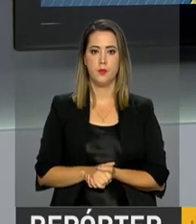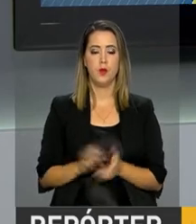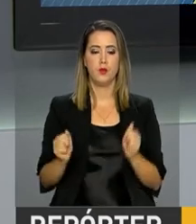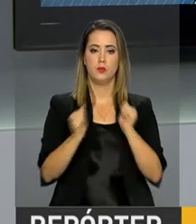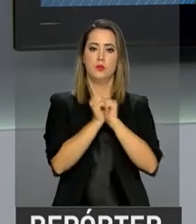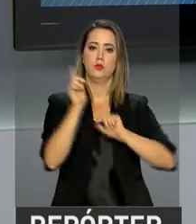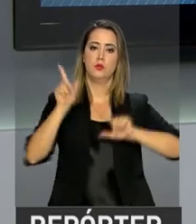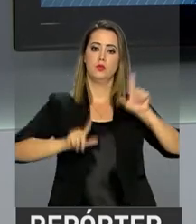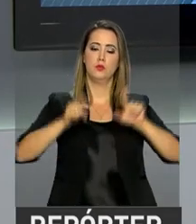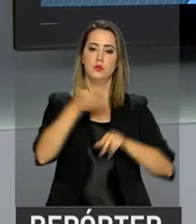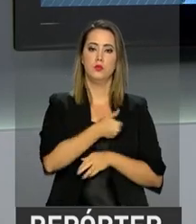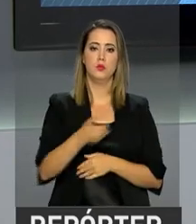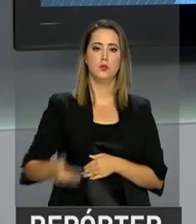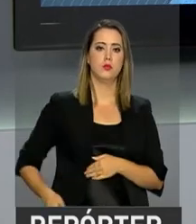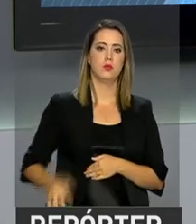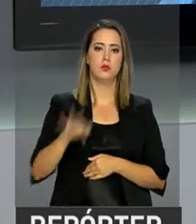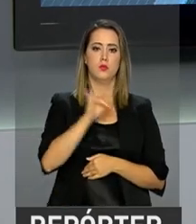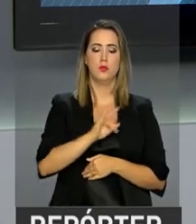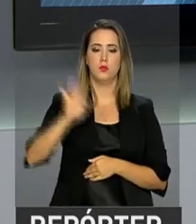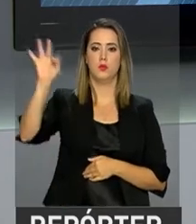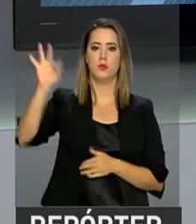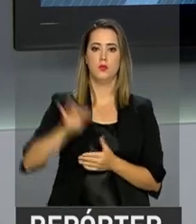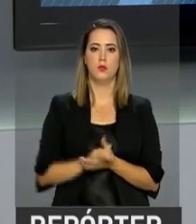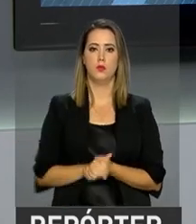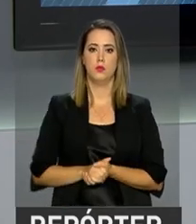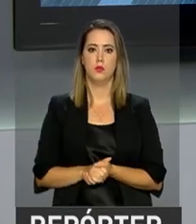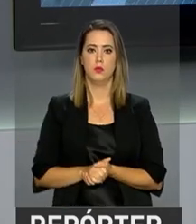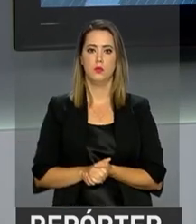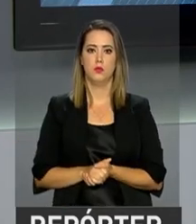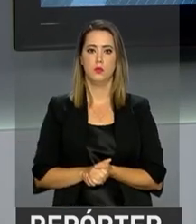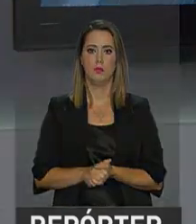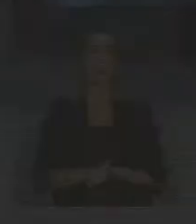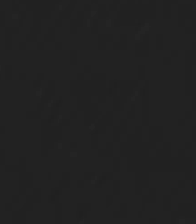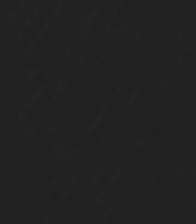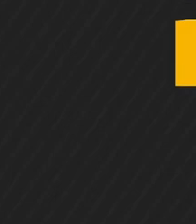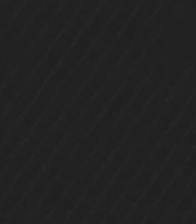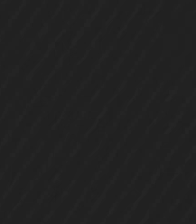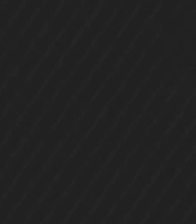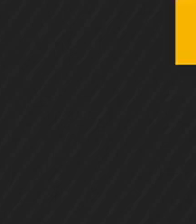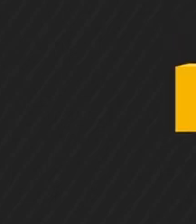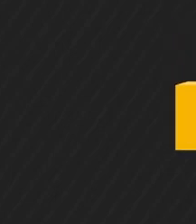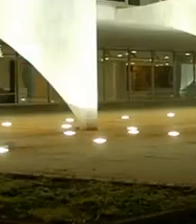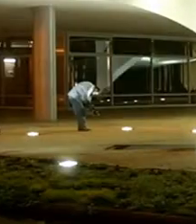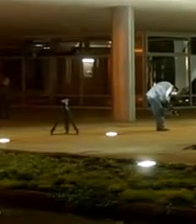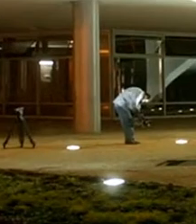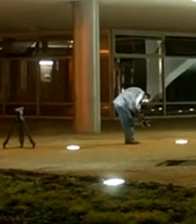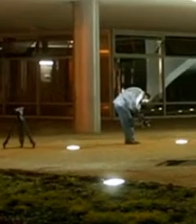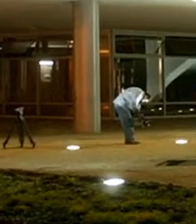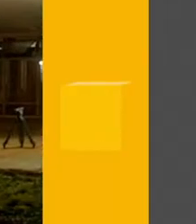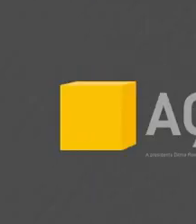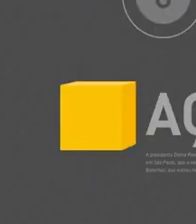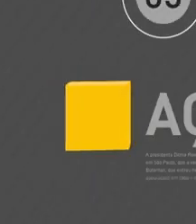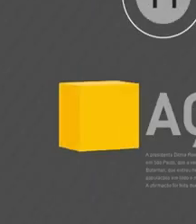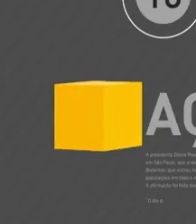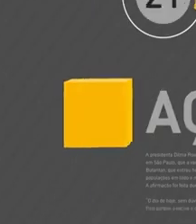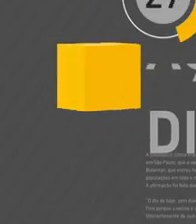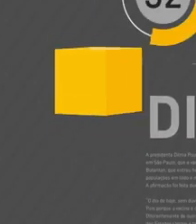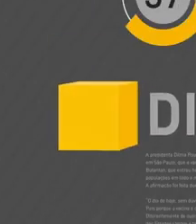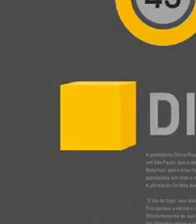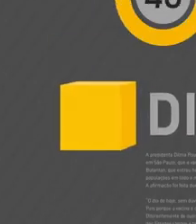internet. Continue com a gente na NBR, a TV do Governo Federal.